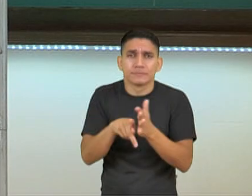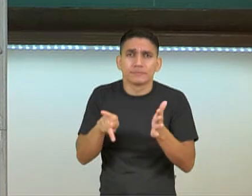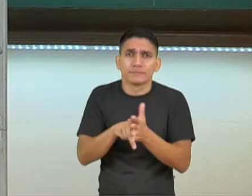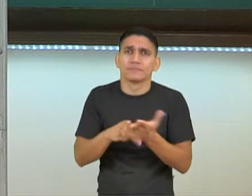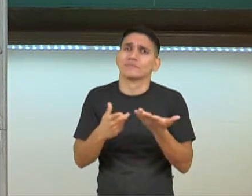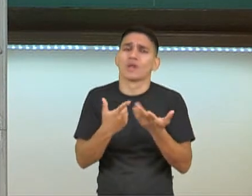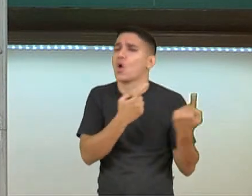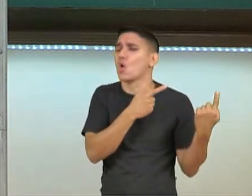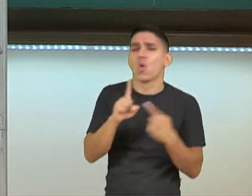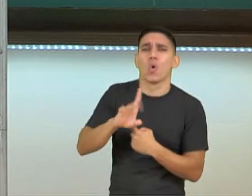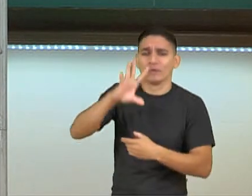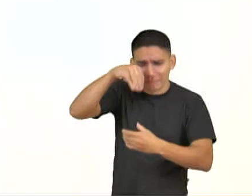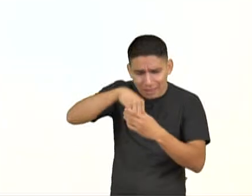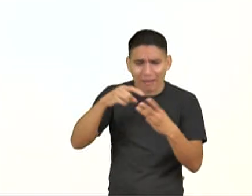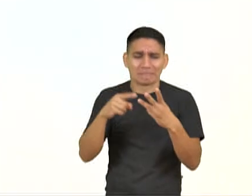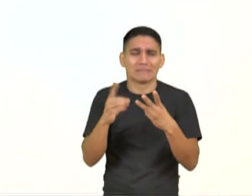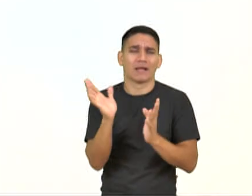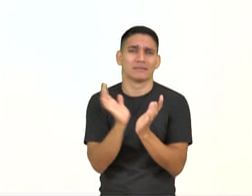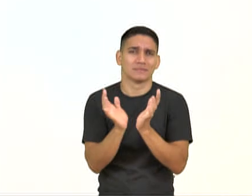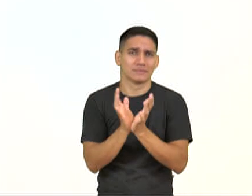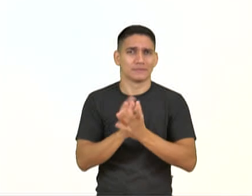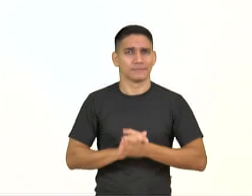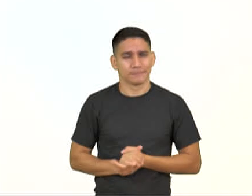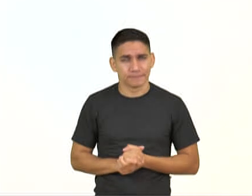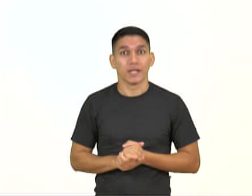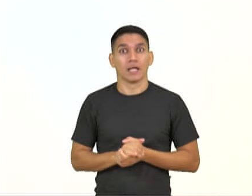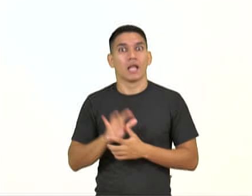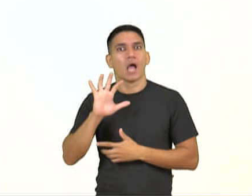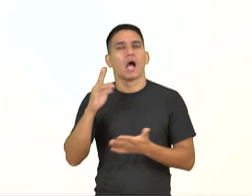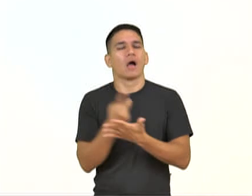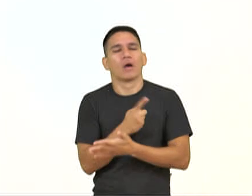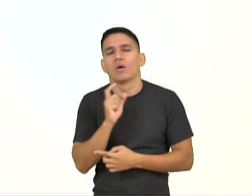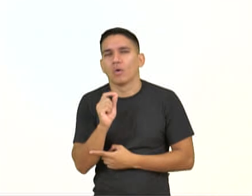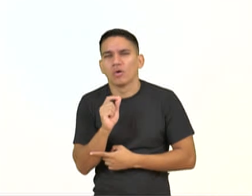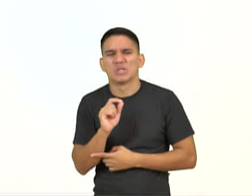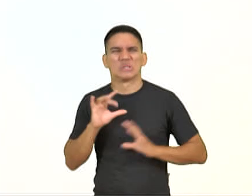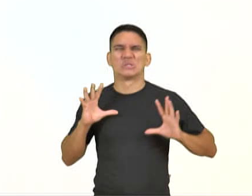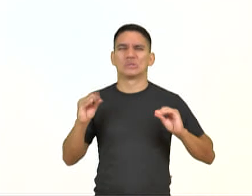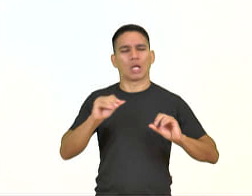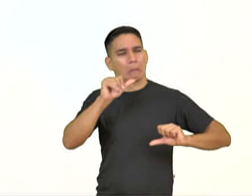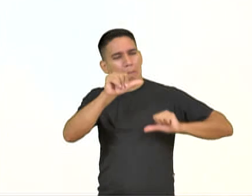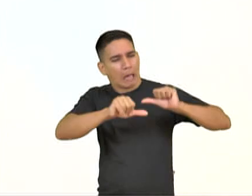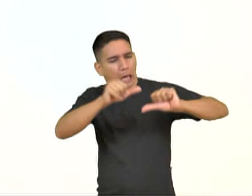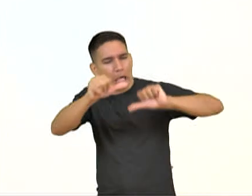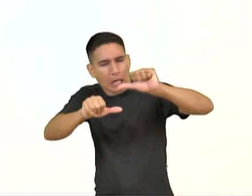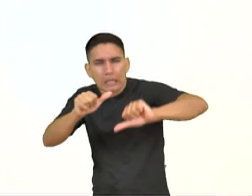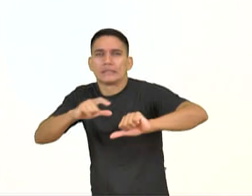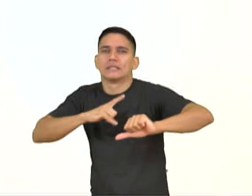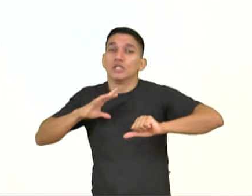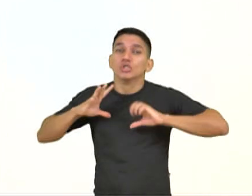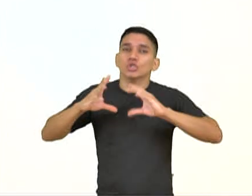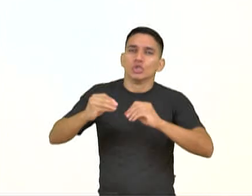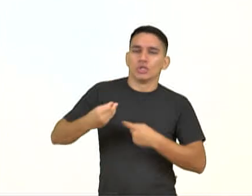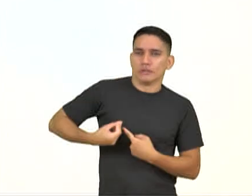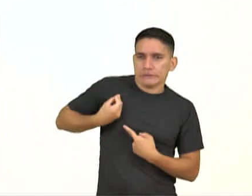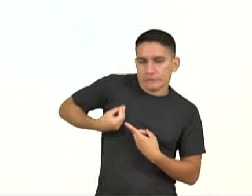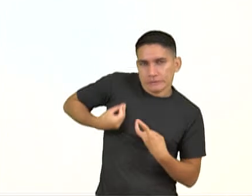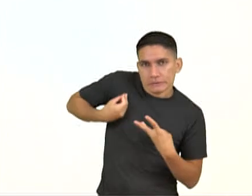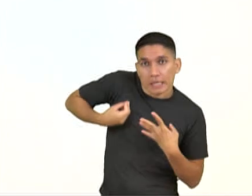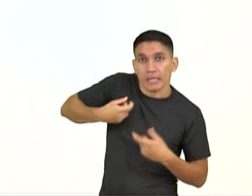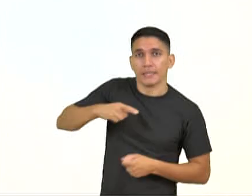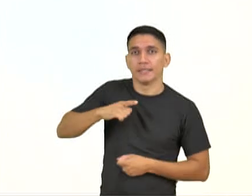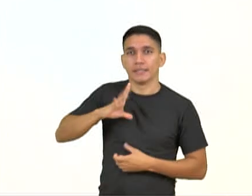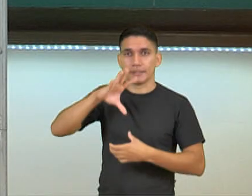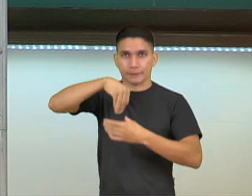internamente ali do terceiro estado. Ocorre aí, em meio a todas essas mudanças, tudo isso que está acontecendo dentro do